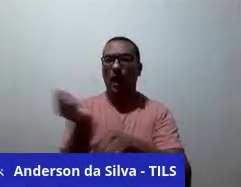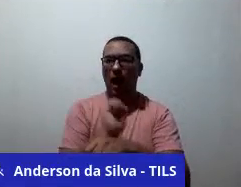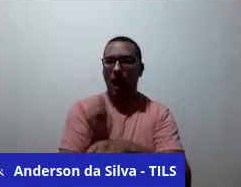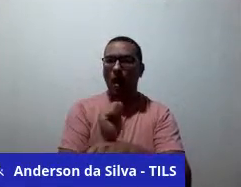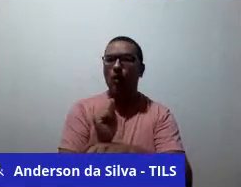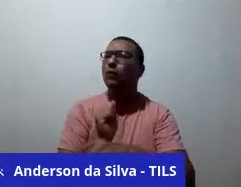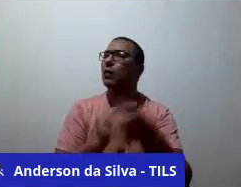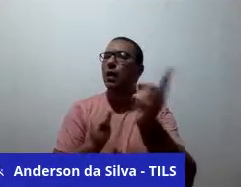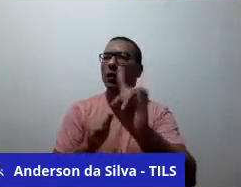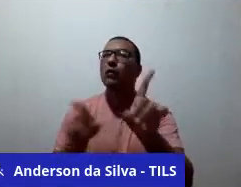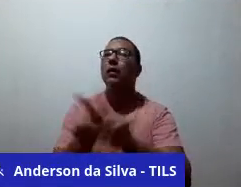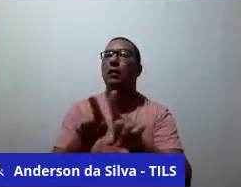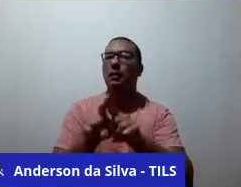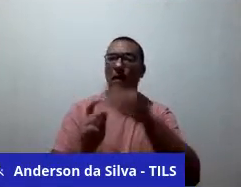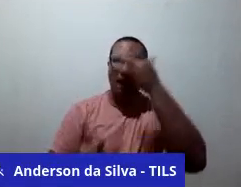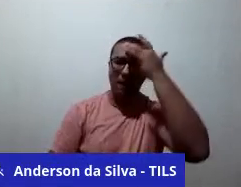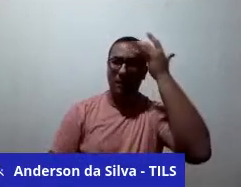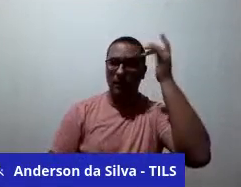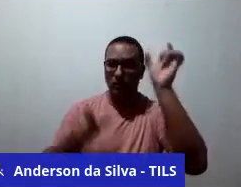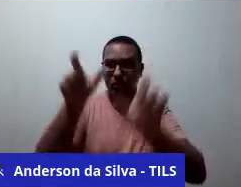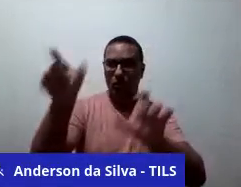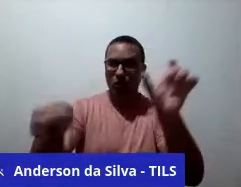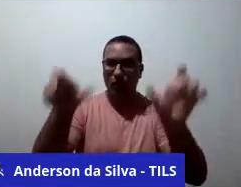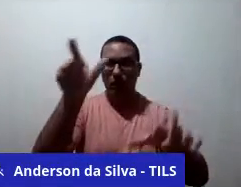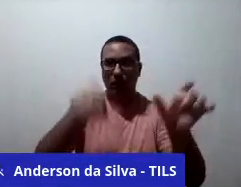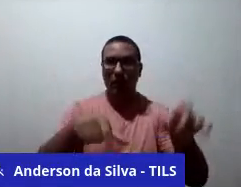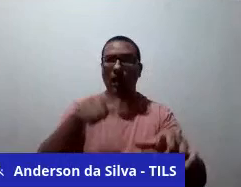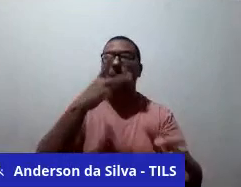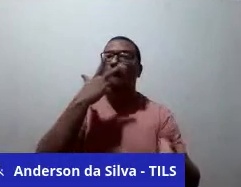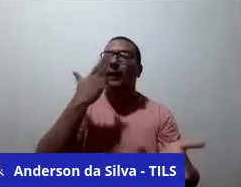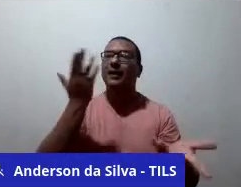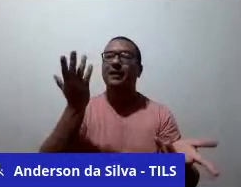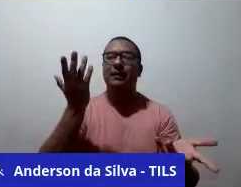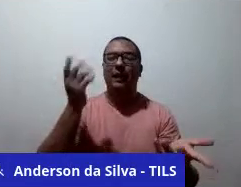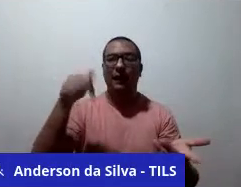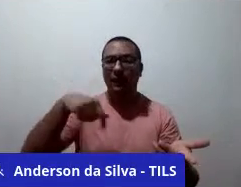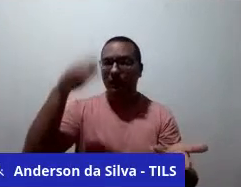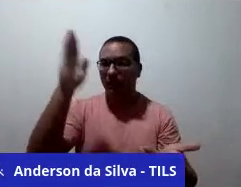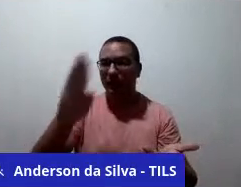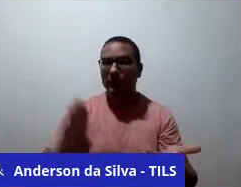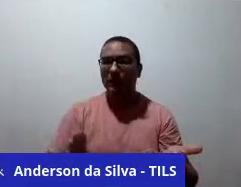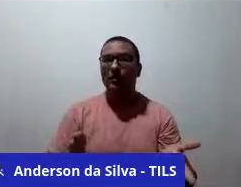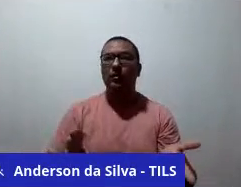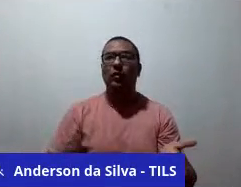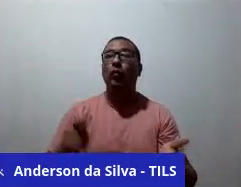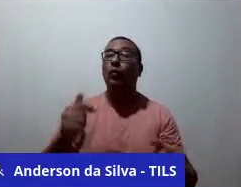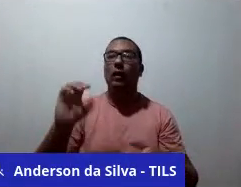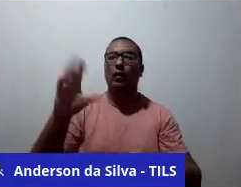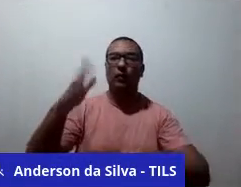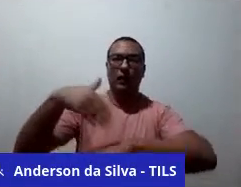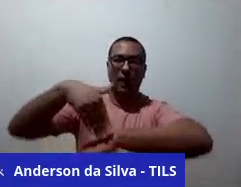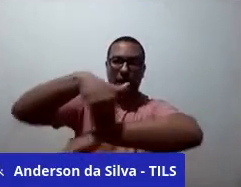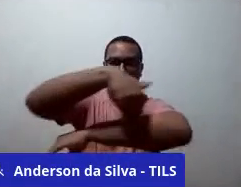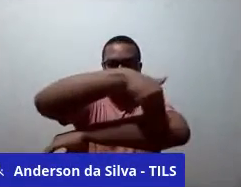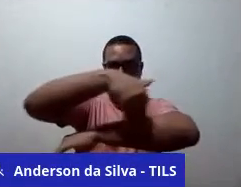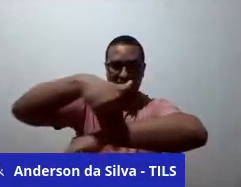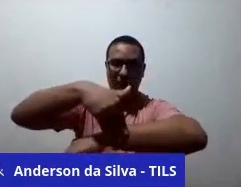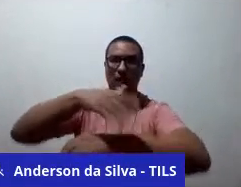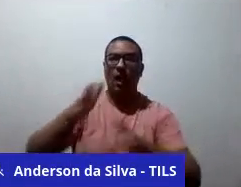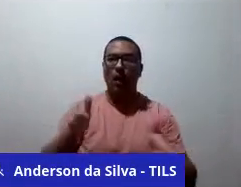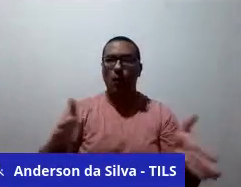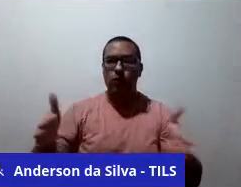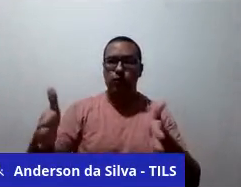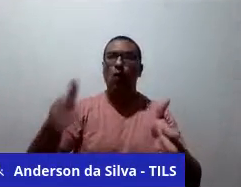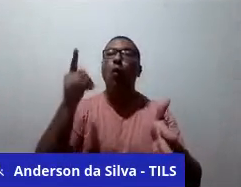as pessoas. É um absurdo, nas cidades brasileiras, que a gente faz avenidas amplas, largas, para os